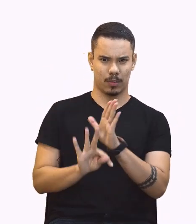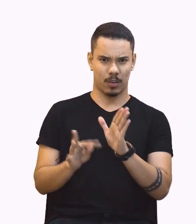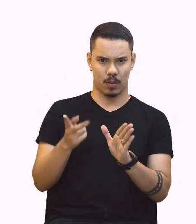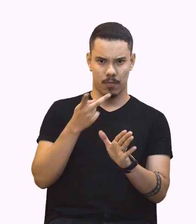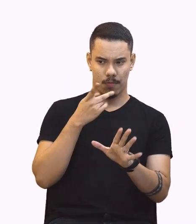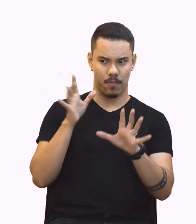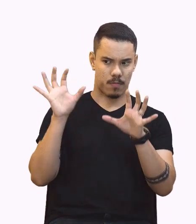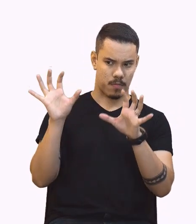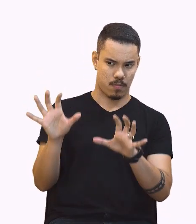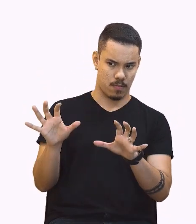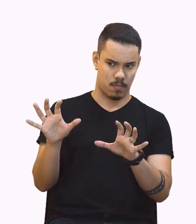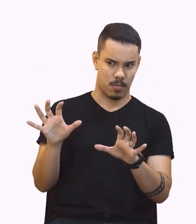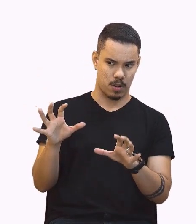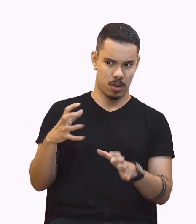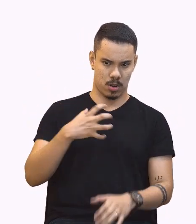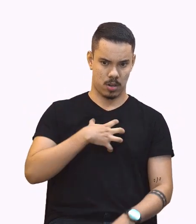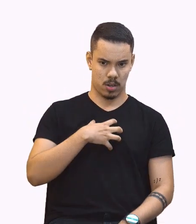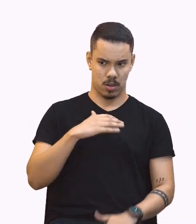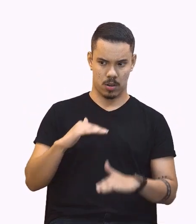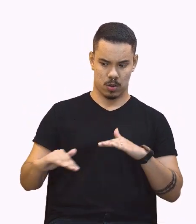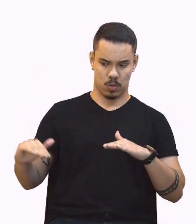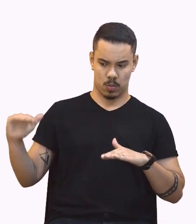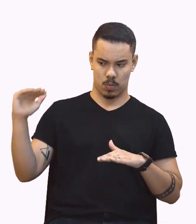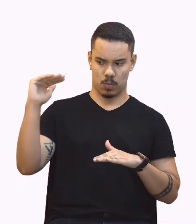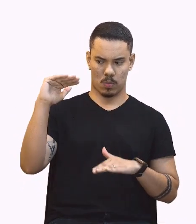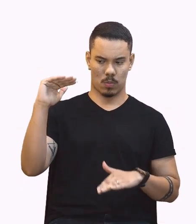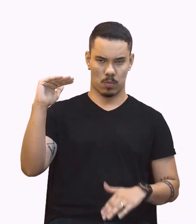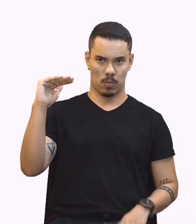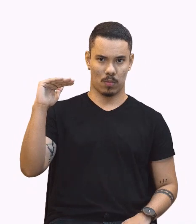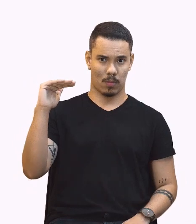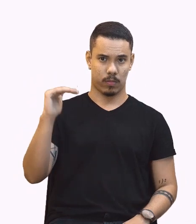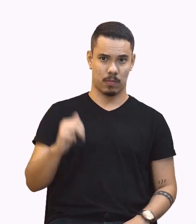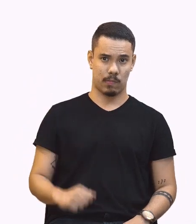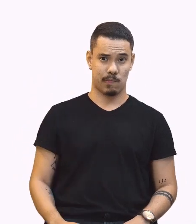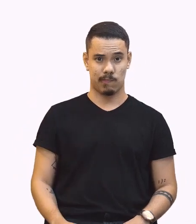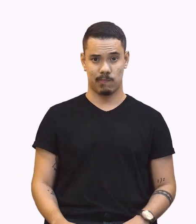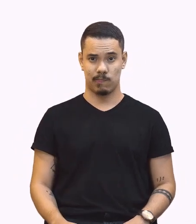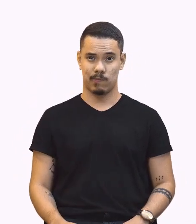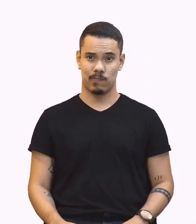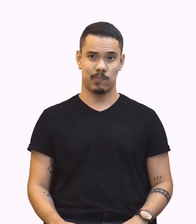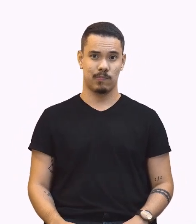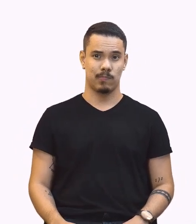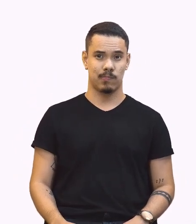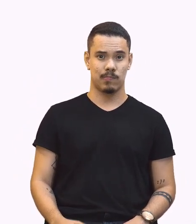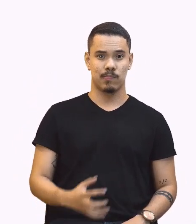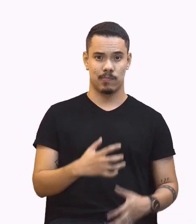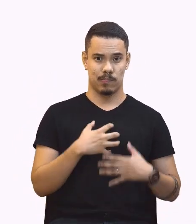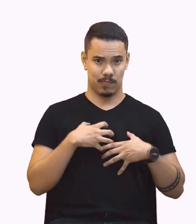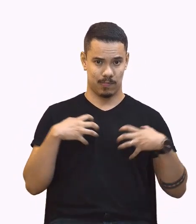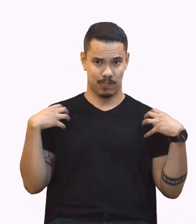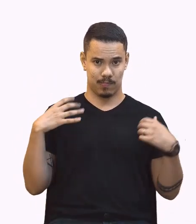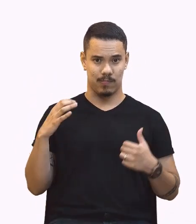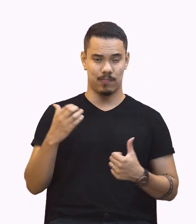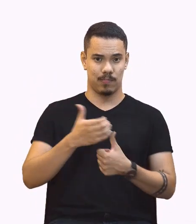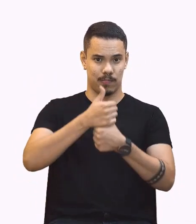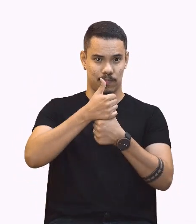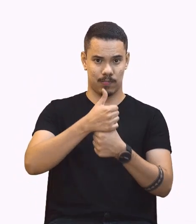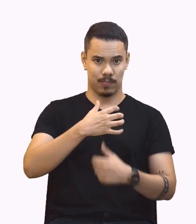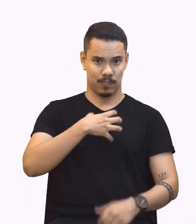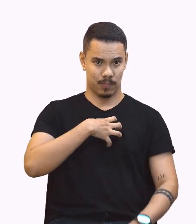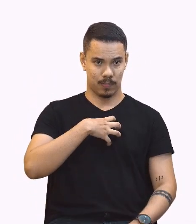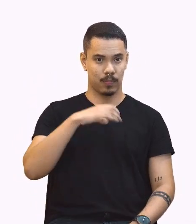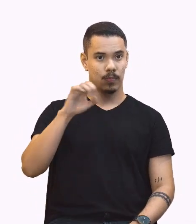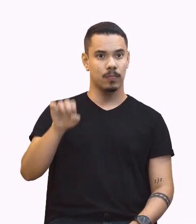sentidos são superiores à razão? Será que Platão privilegia os sentidos? Ou